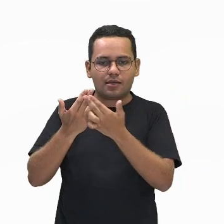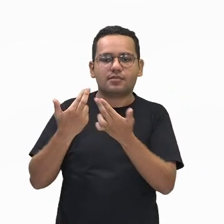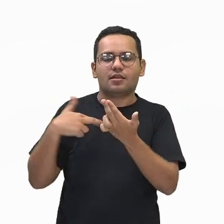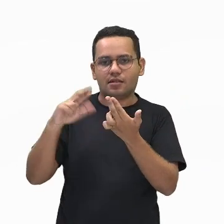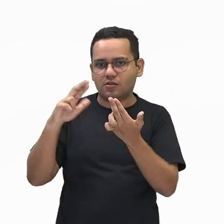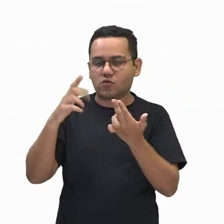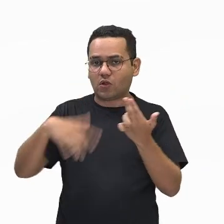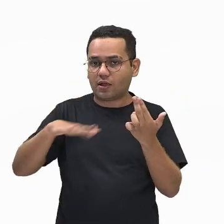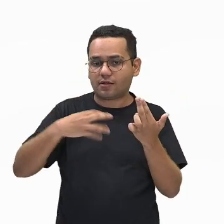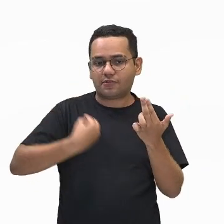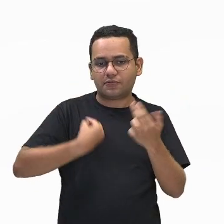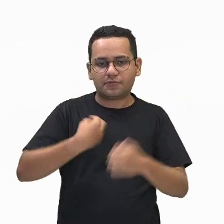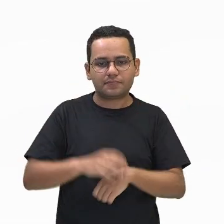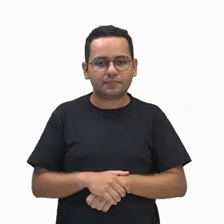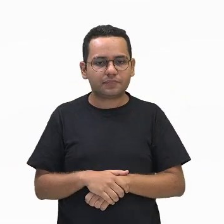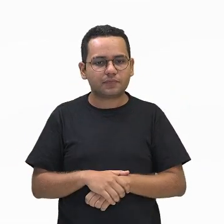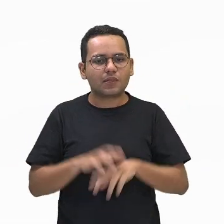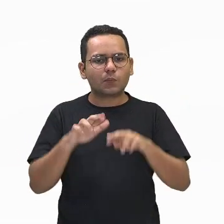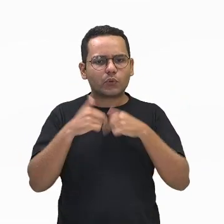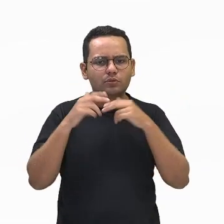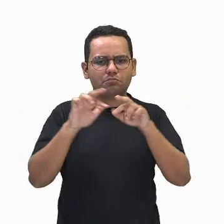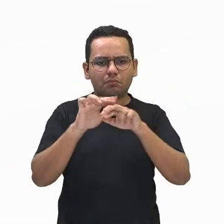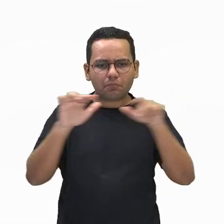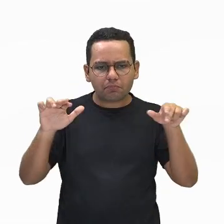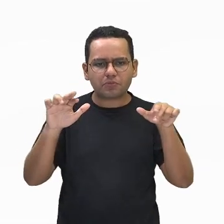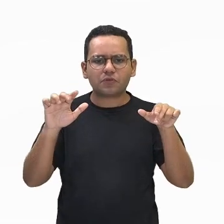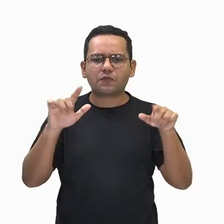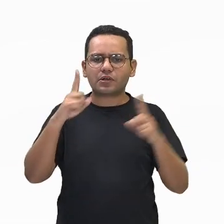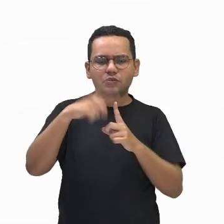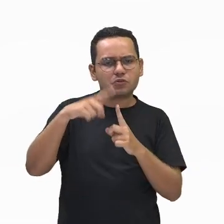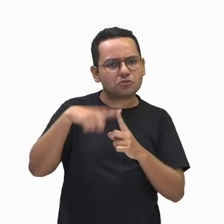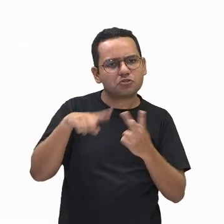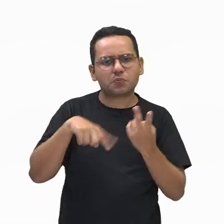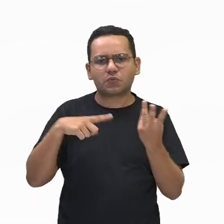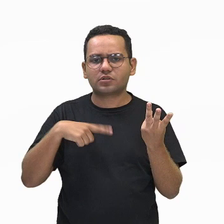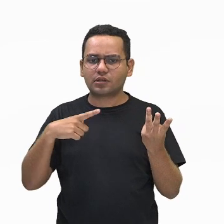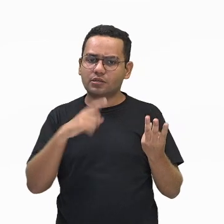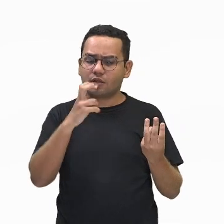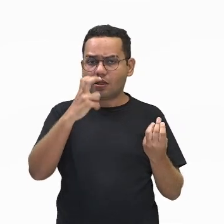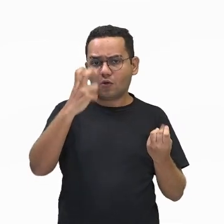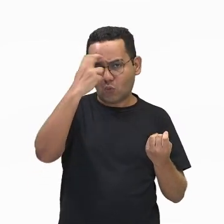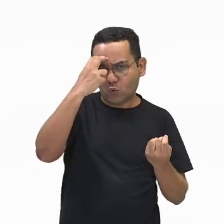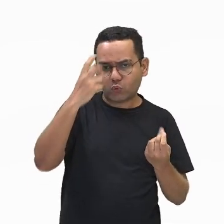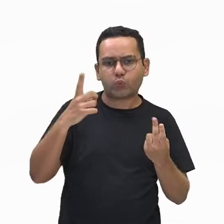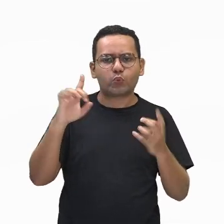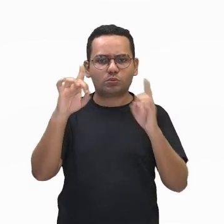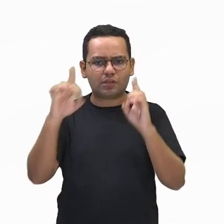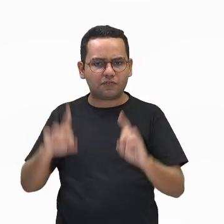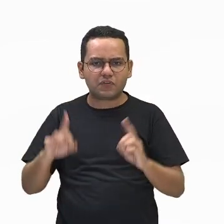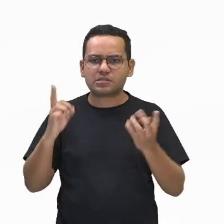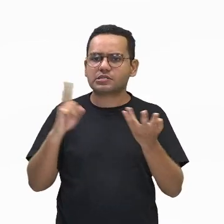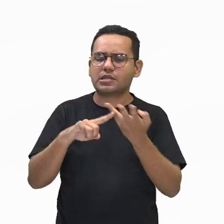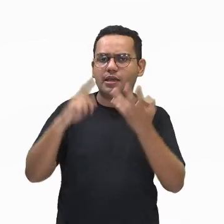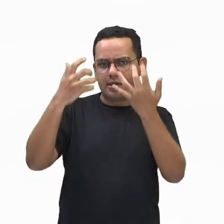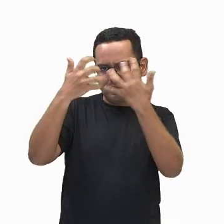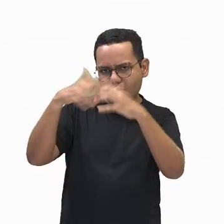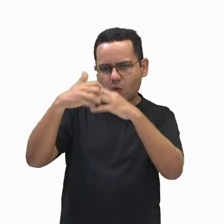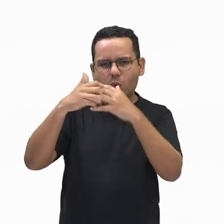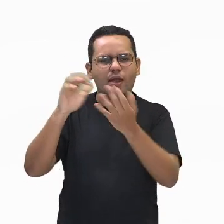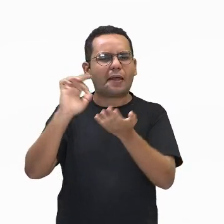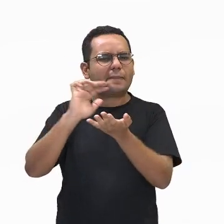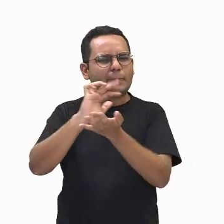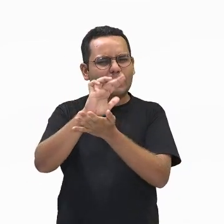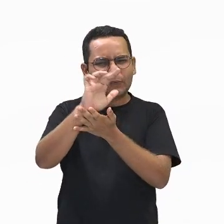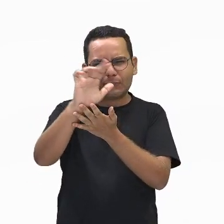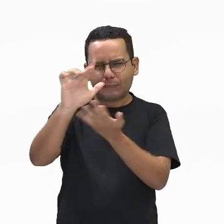de diversas formas, diferentes raças, religiões, culturas e deficiências físicas e neurológicas,